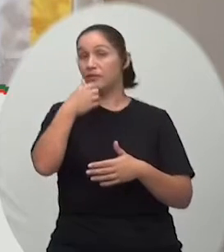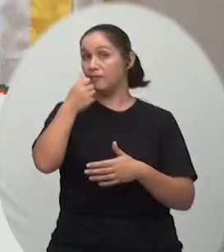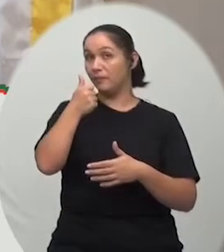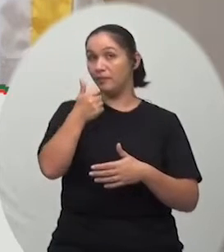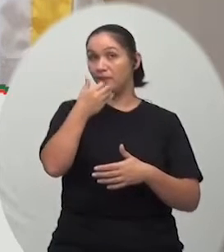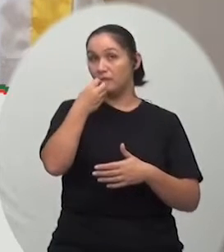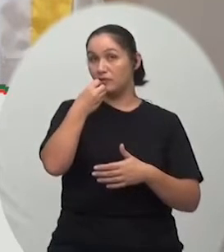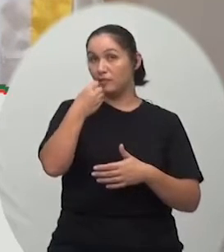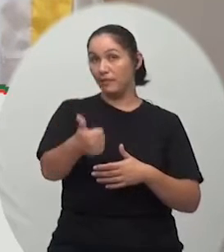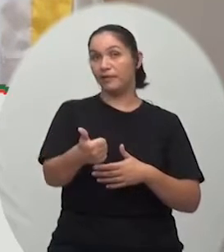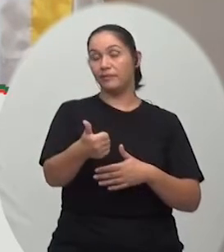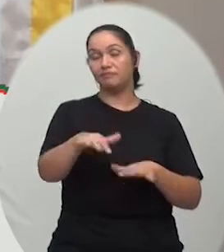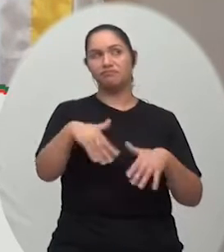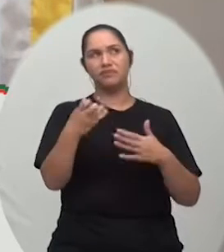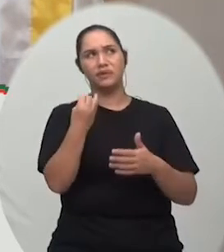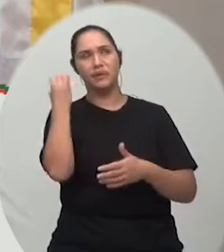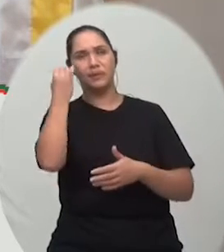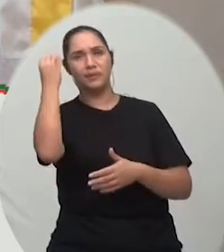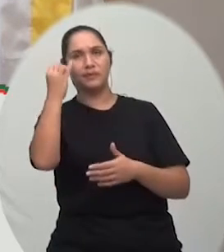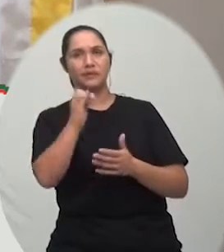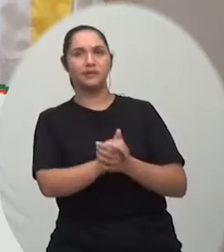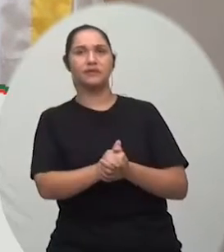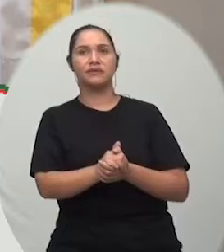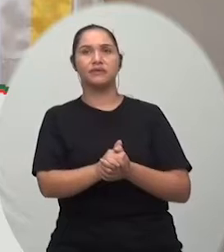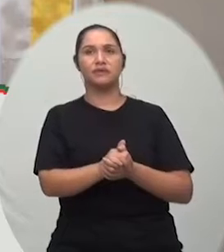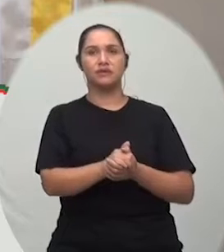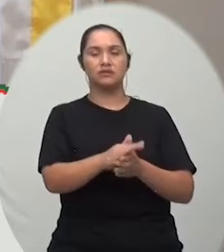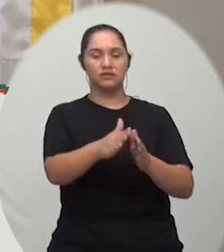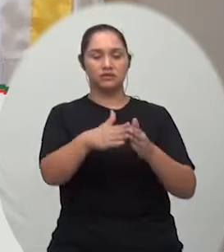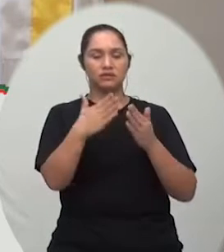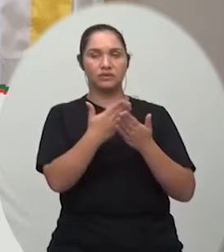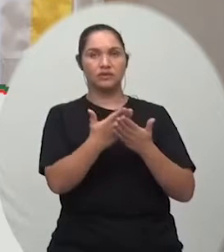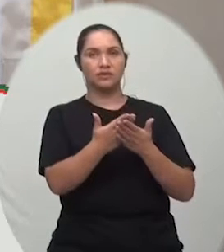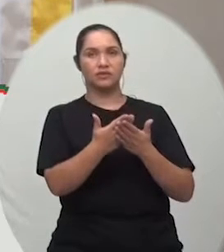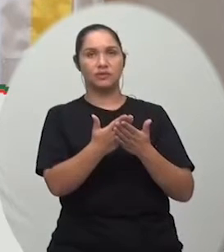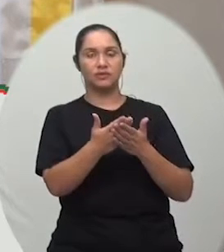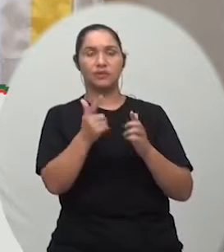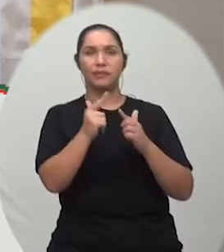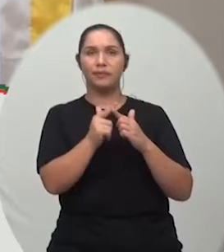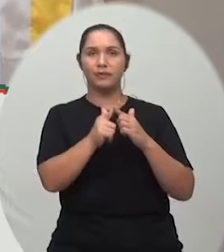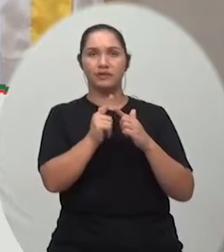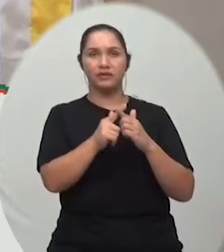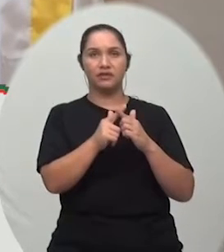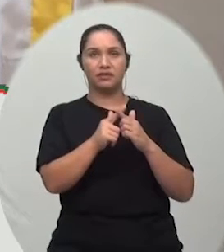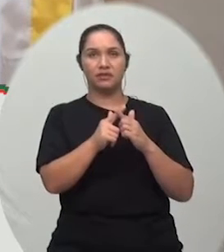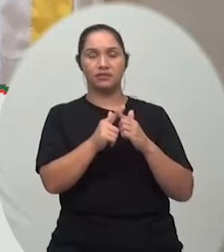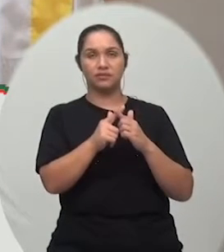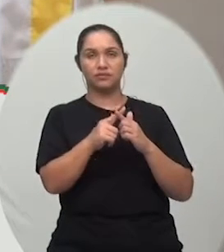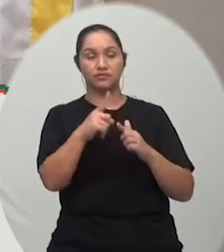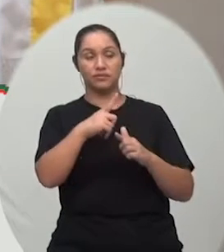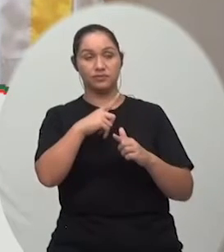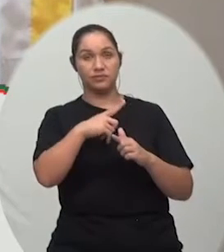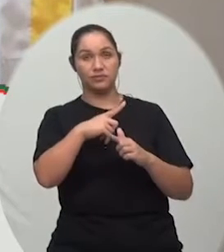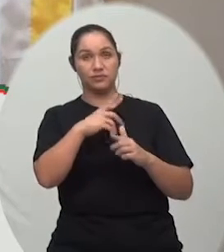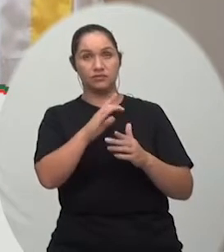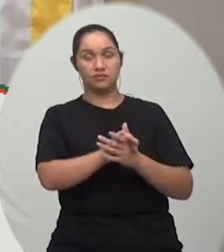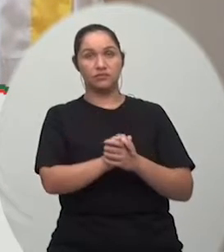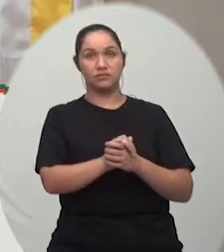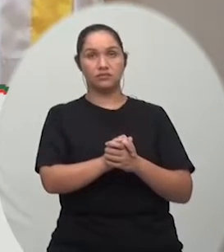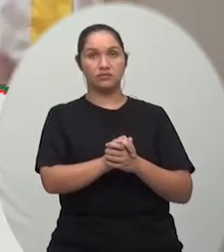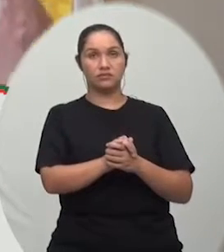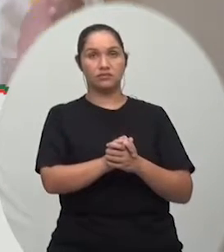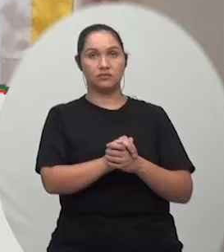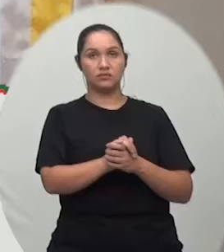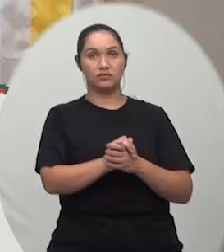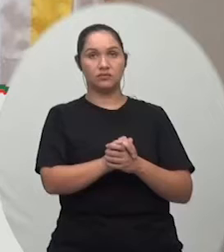A importância da abordagem desse requerimento, né, em que tem-se uma situação